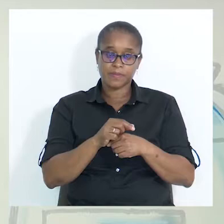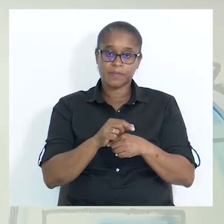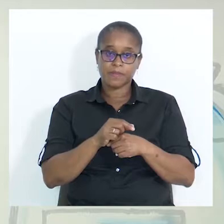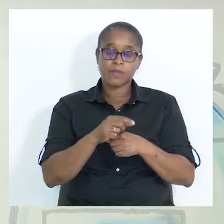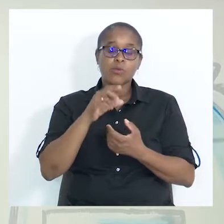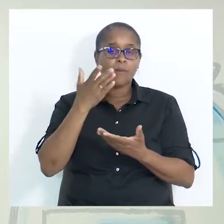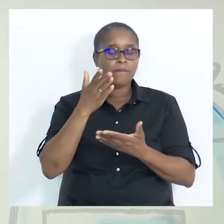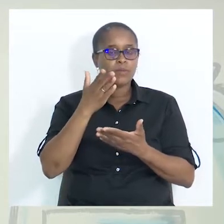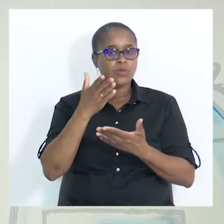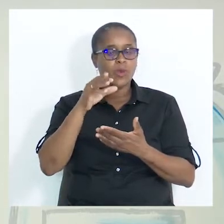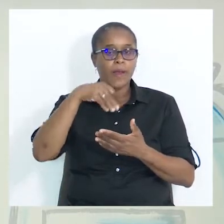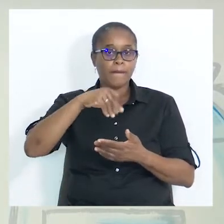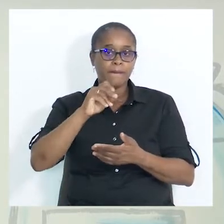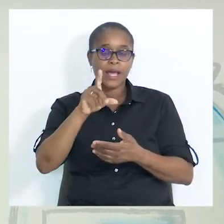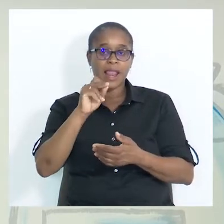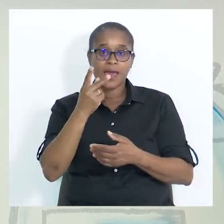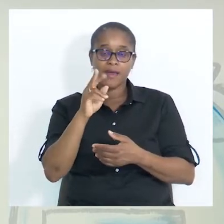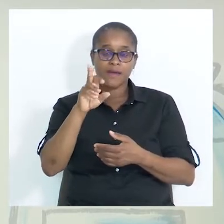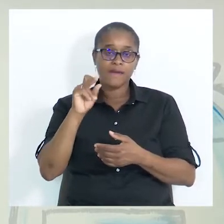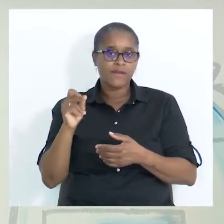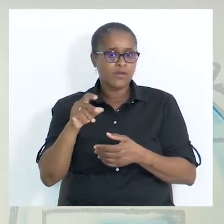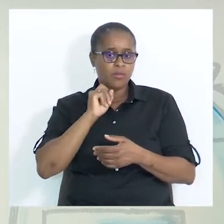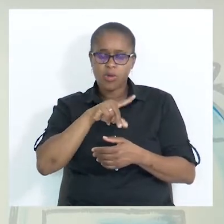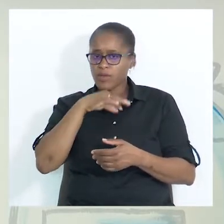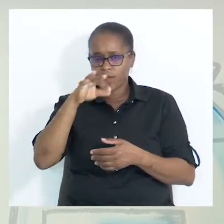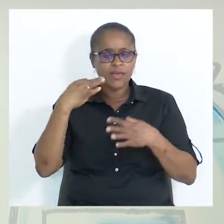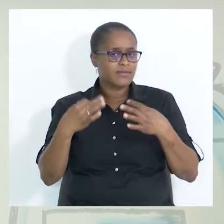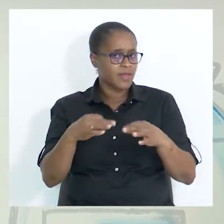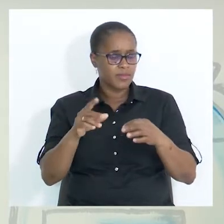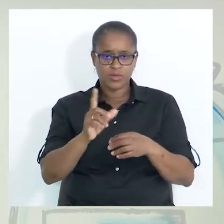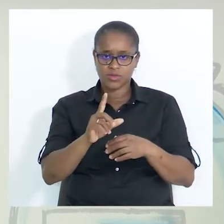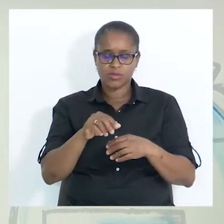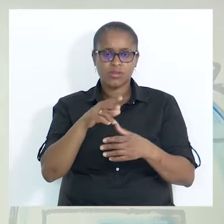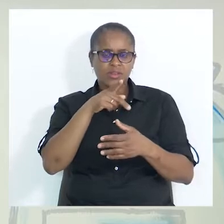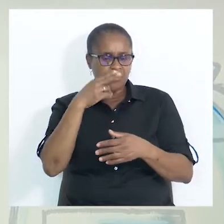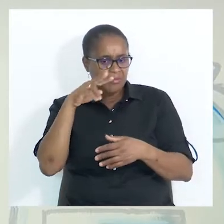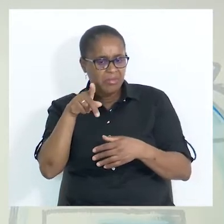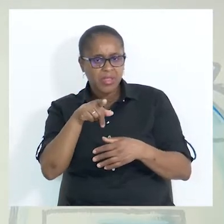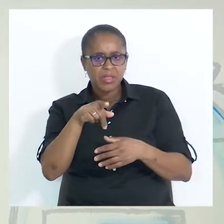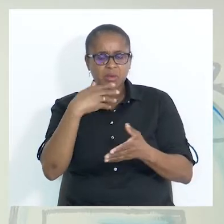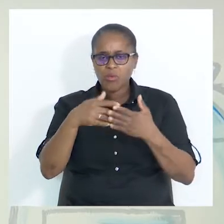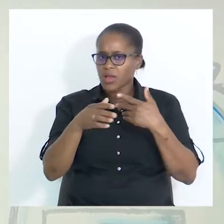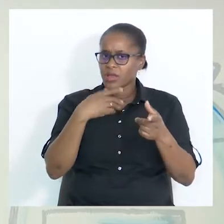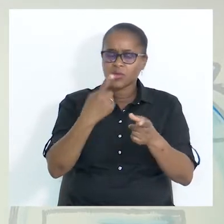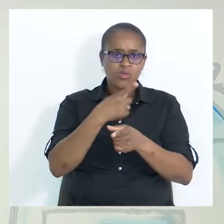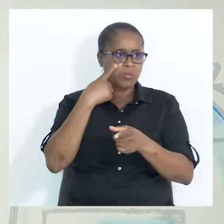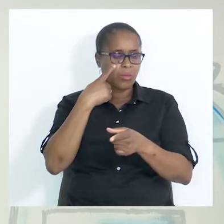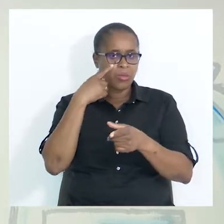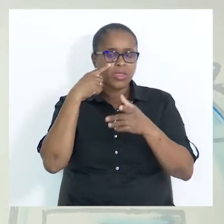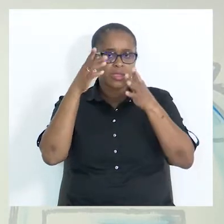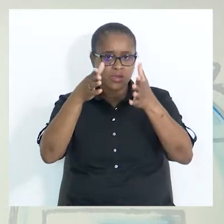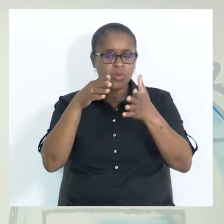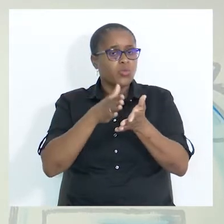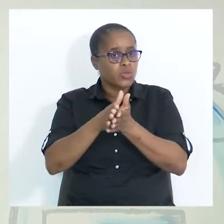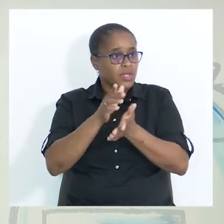É meio palavrão e não se deve falar sempre. Então ali já lá qualquer coisa para despertar também a atenção